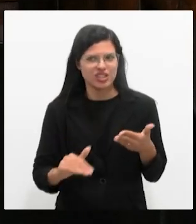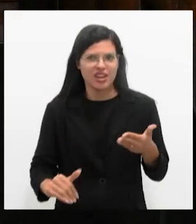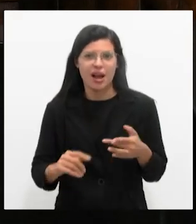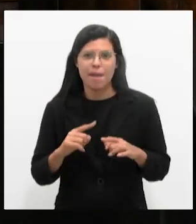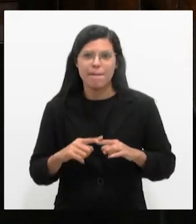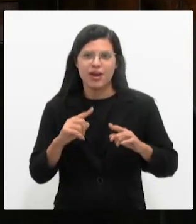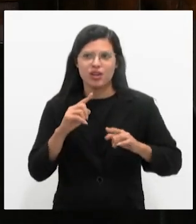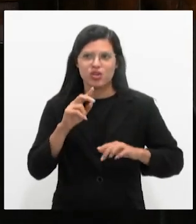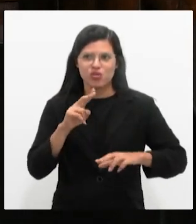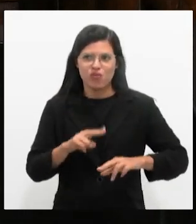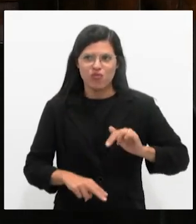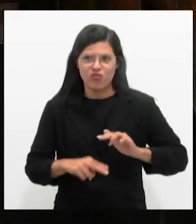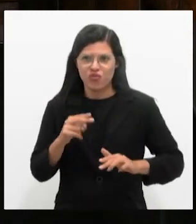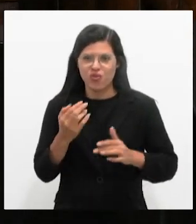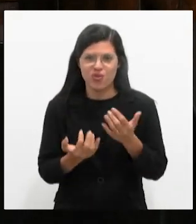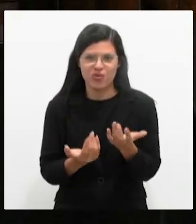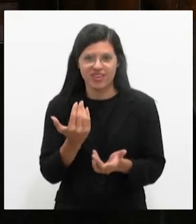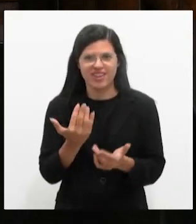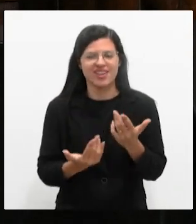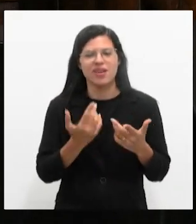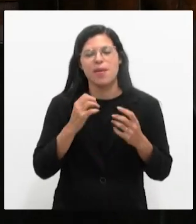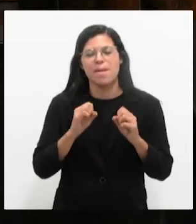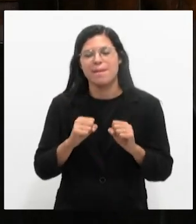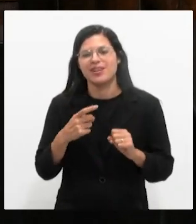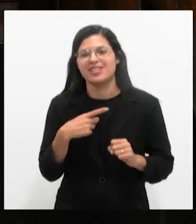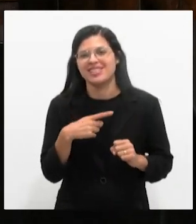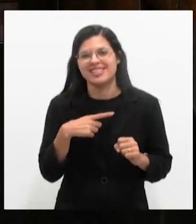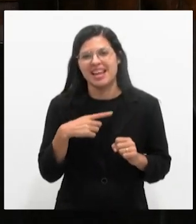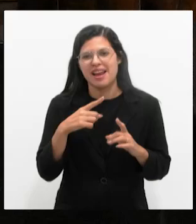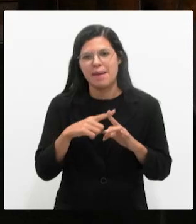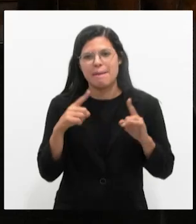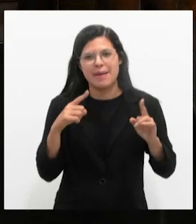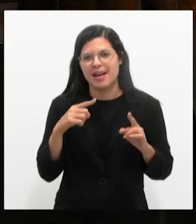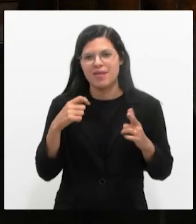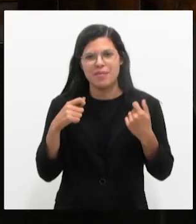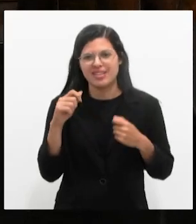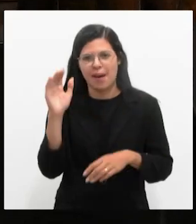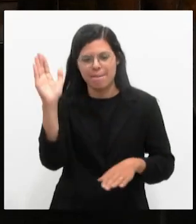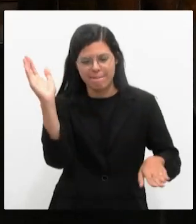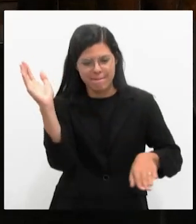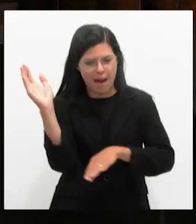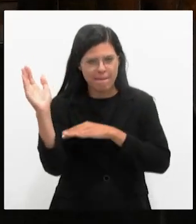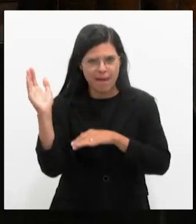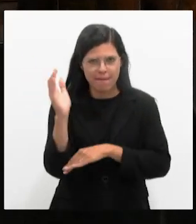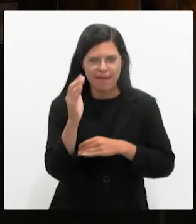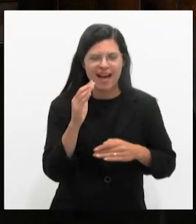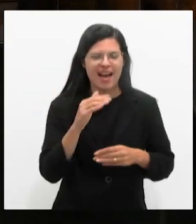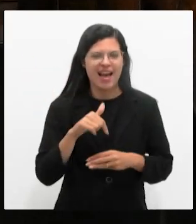que não corte muita árvore, só que pegue lenha velha já usada.